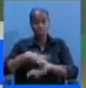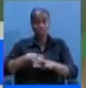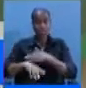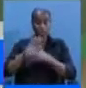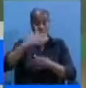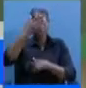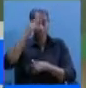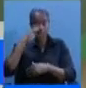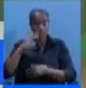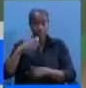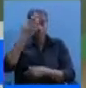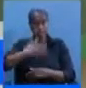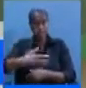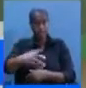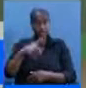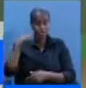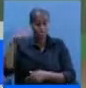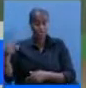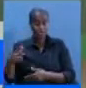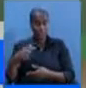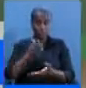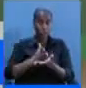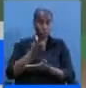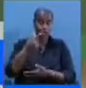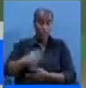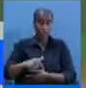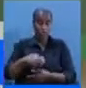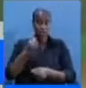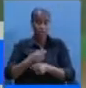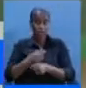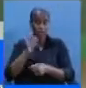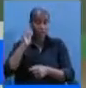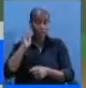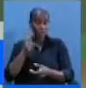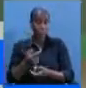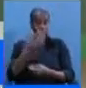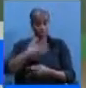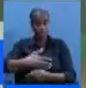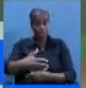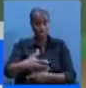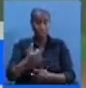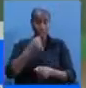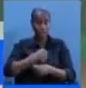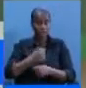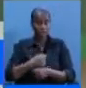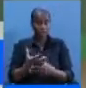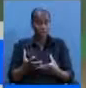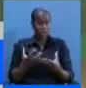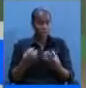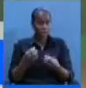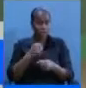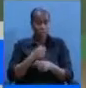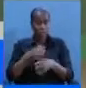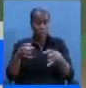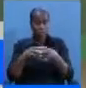as comissões utilizadas continuarão a ter um papel fundamental mostrando uma semana dedicada em cheio aos trabalhos das